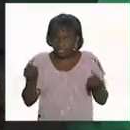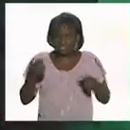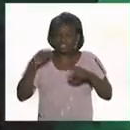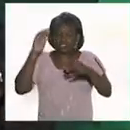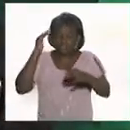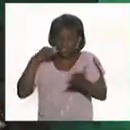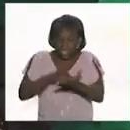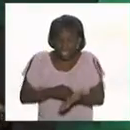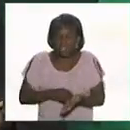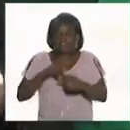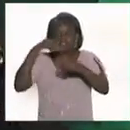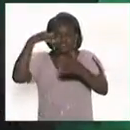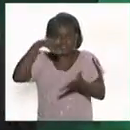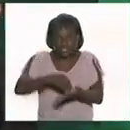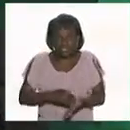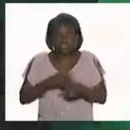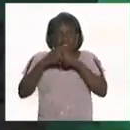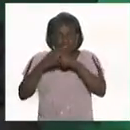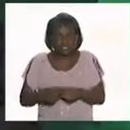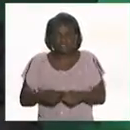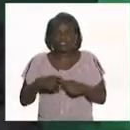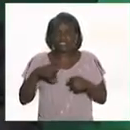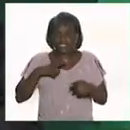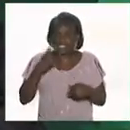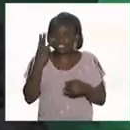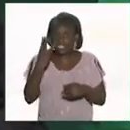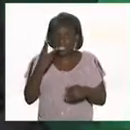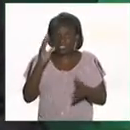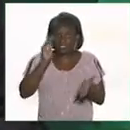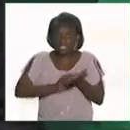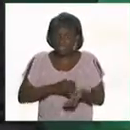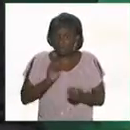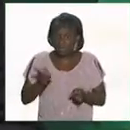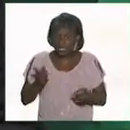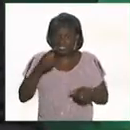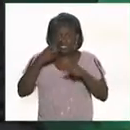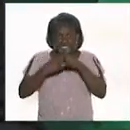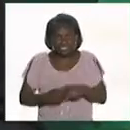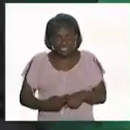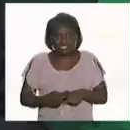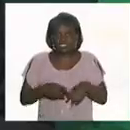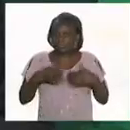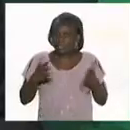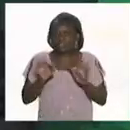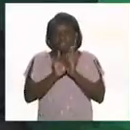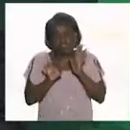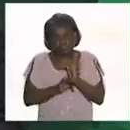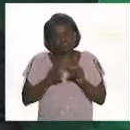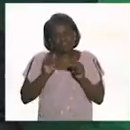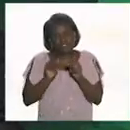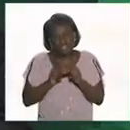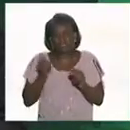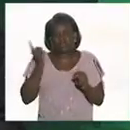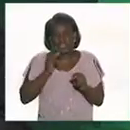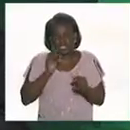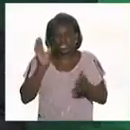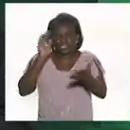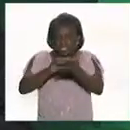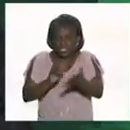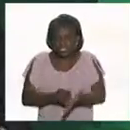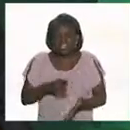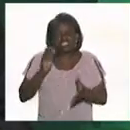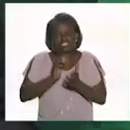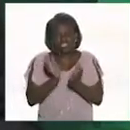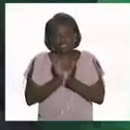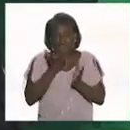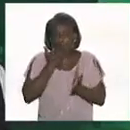6, semifinal, final, semifinal, final. Você tinha a possibilidade de 3 finais no mesmo campeonato. Óbvio que a fórmula é toda feita para chegar nas finais